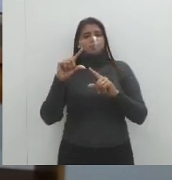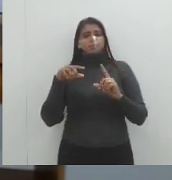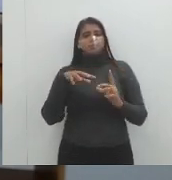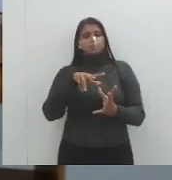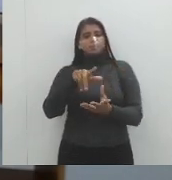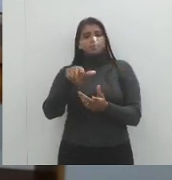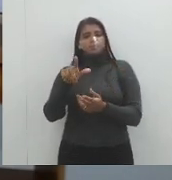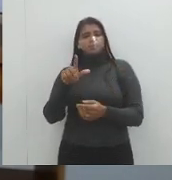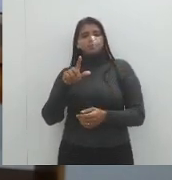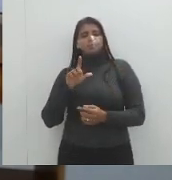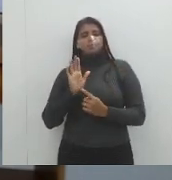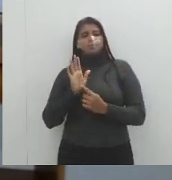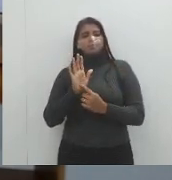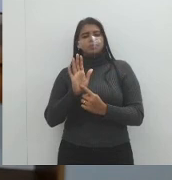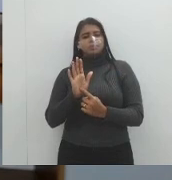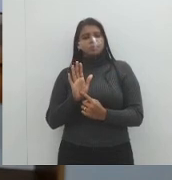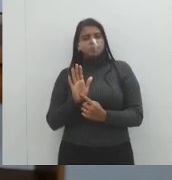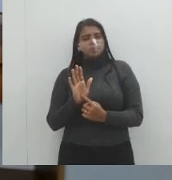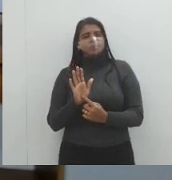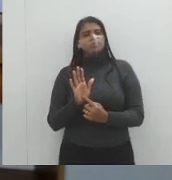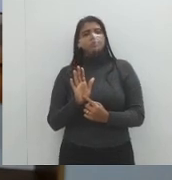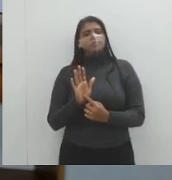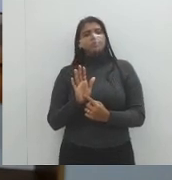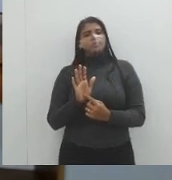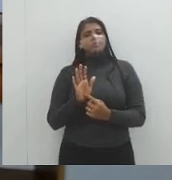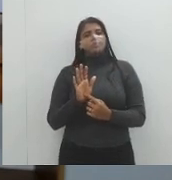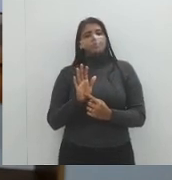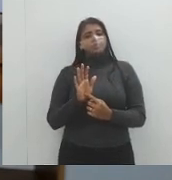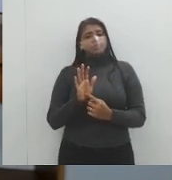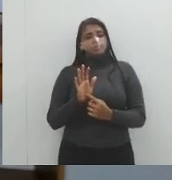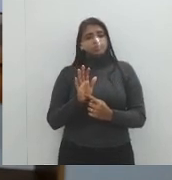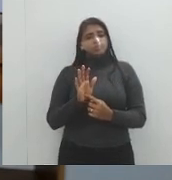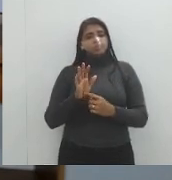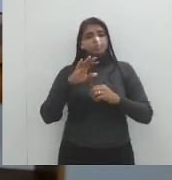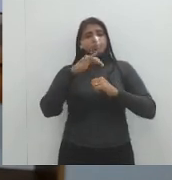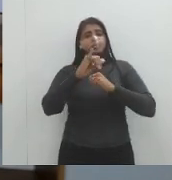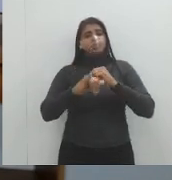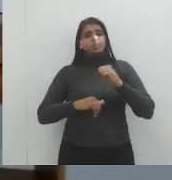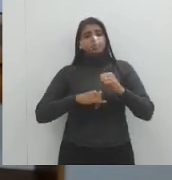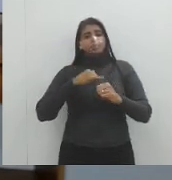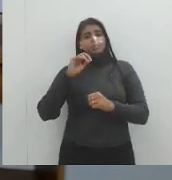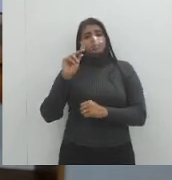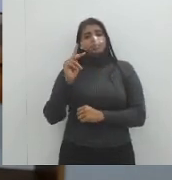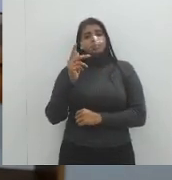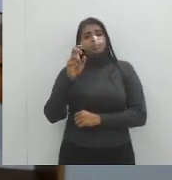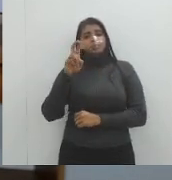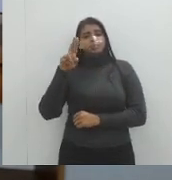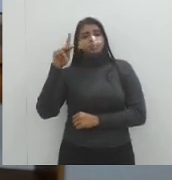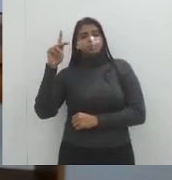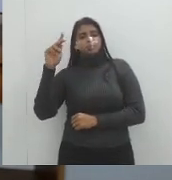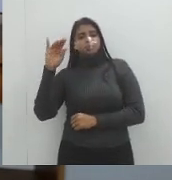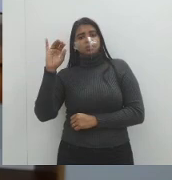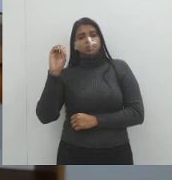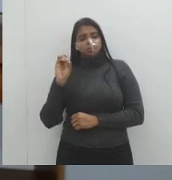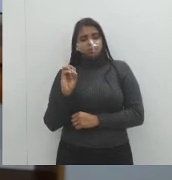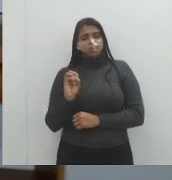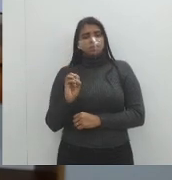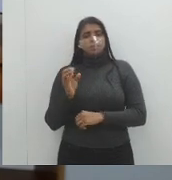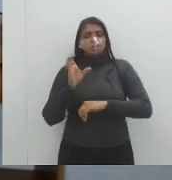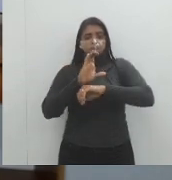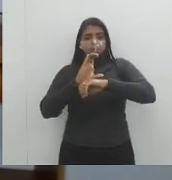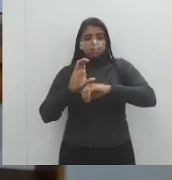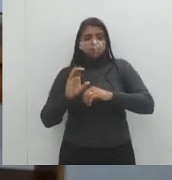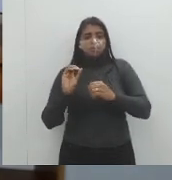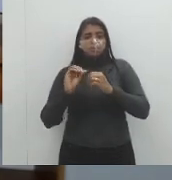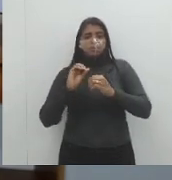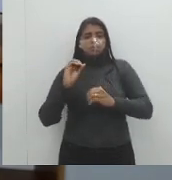universo tinha originalmente hidrogênio e hélio. O carbono ele foi feito posteriormente, ao longo